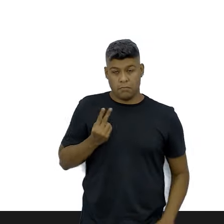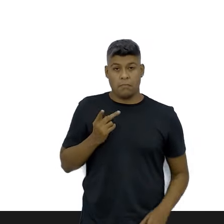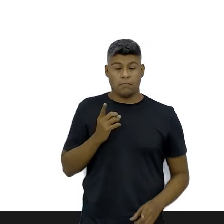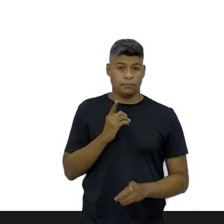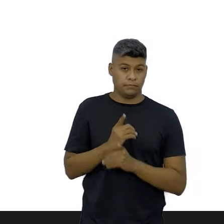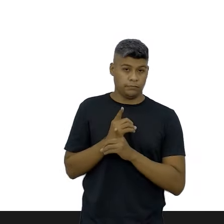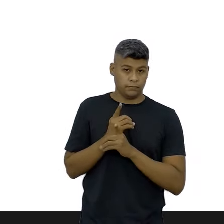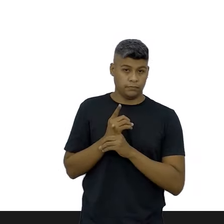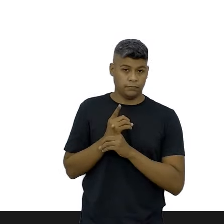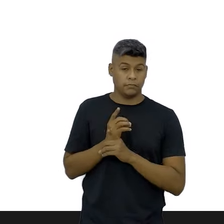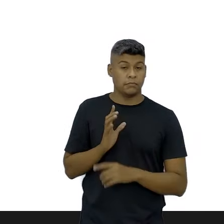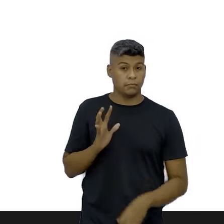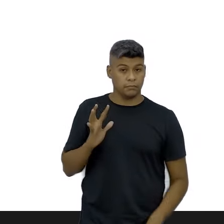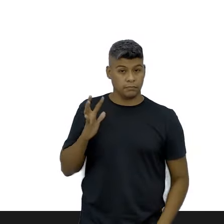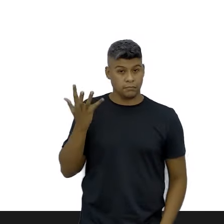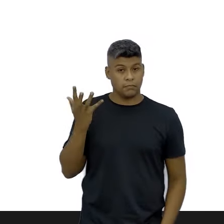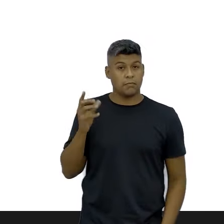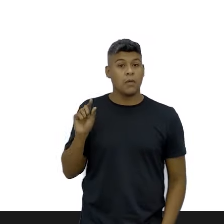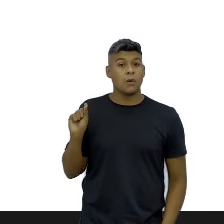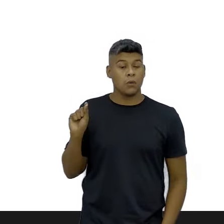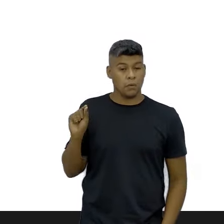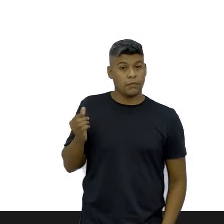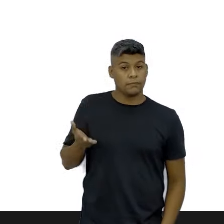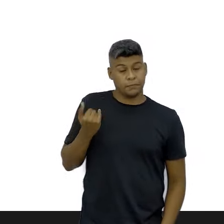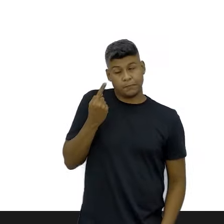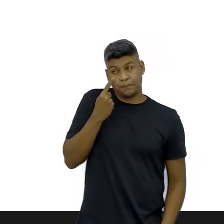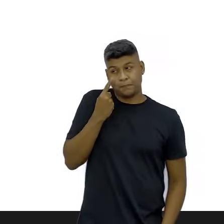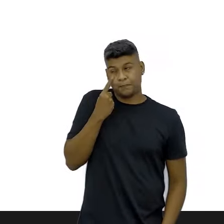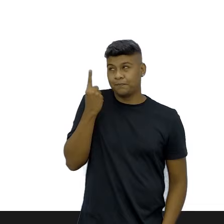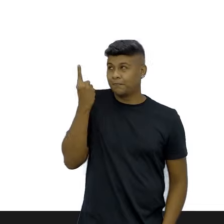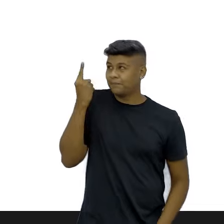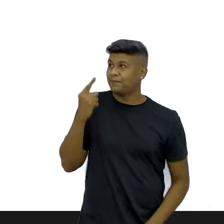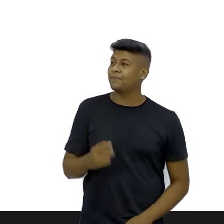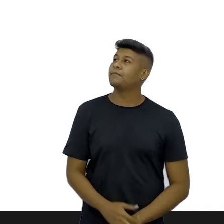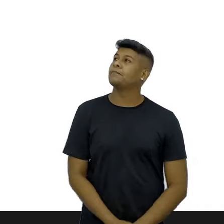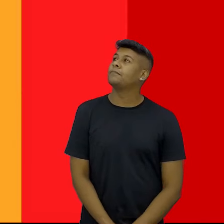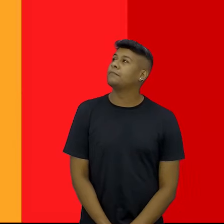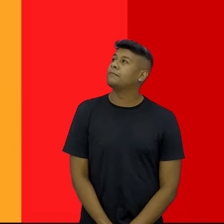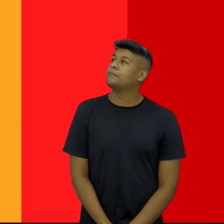né, que acontecerá nele, vamos conferir aqui.